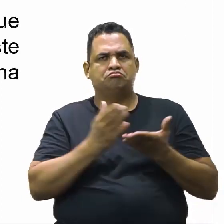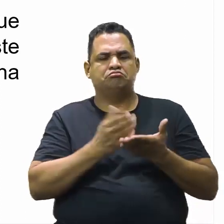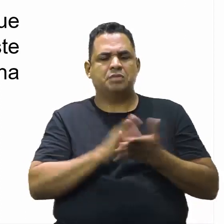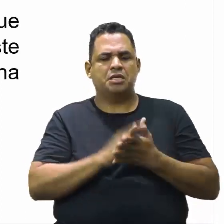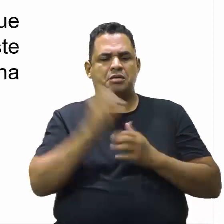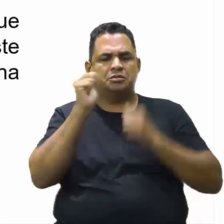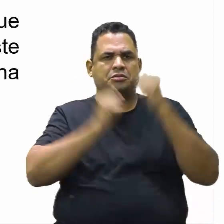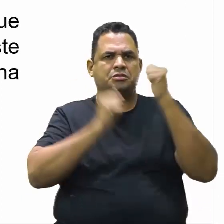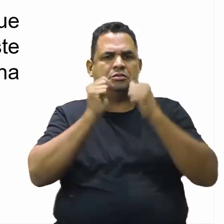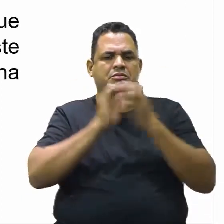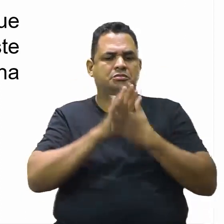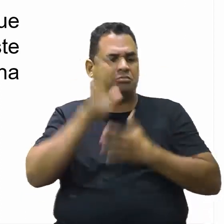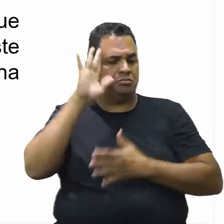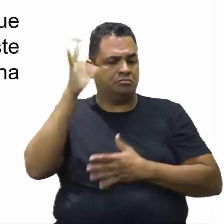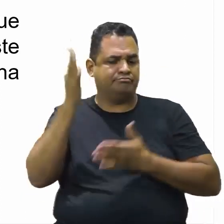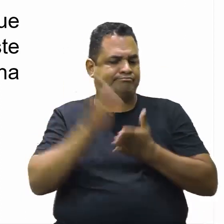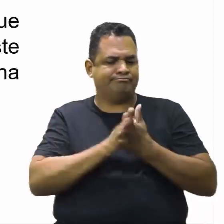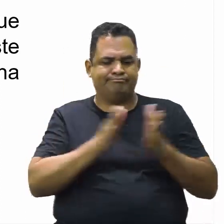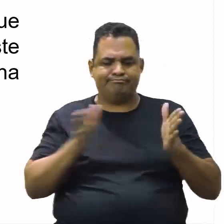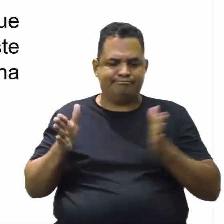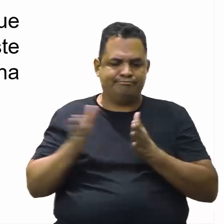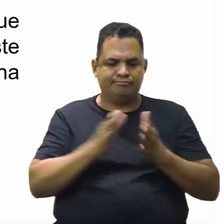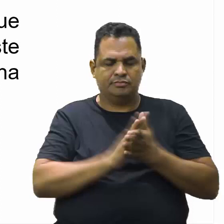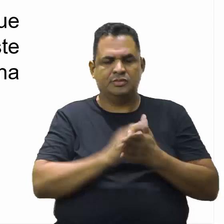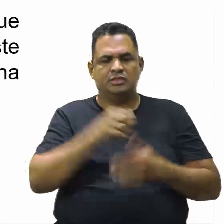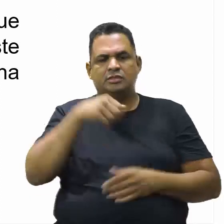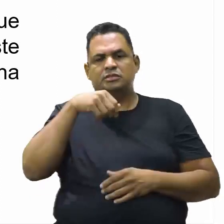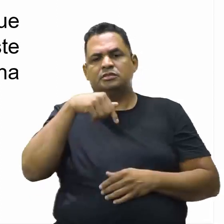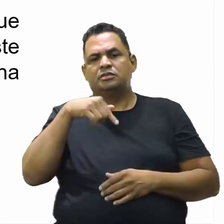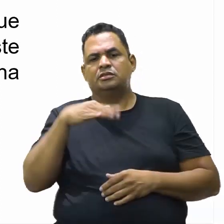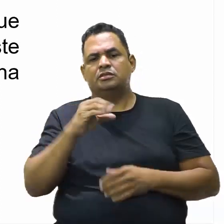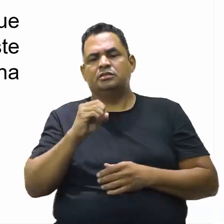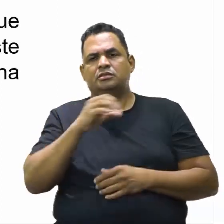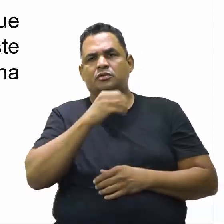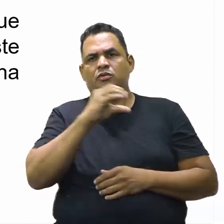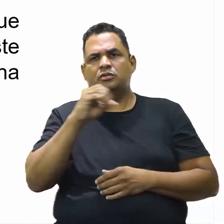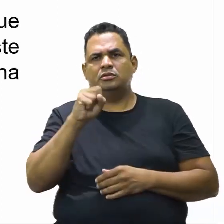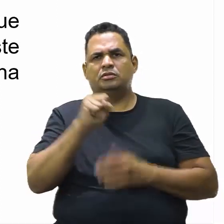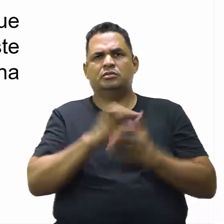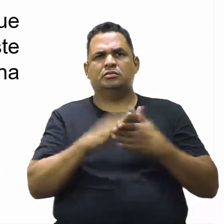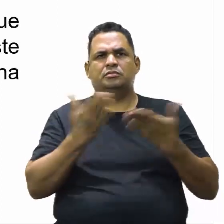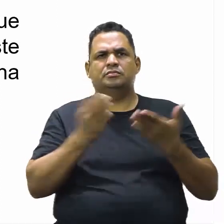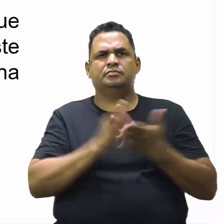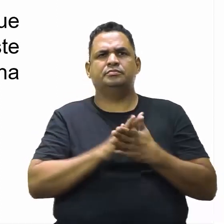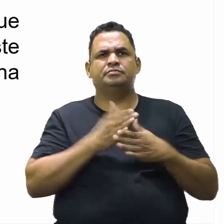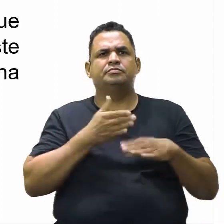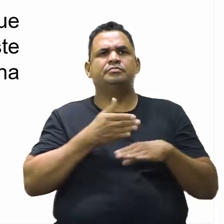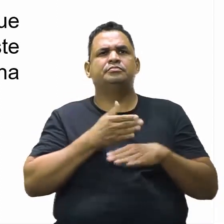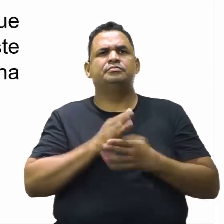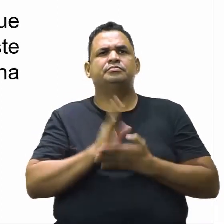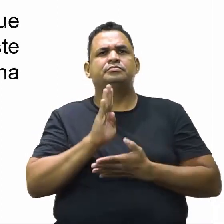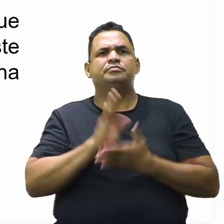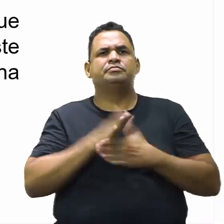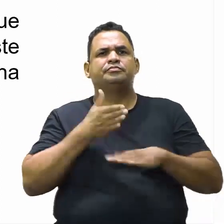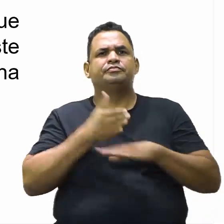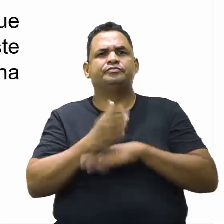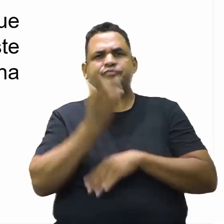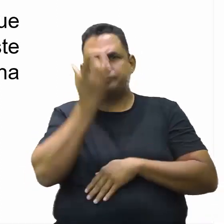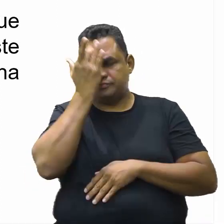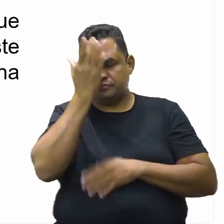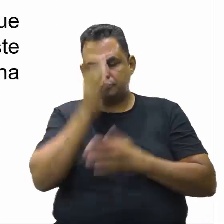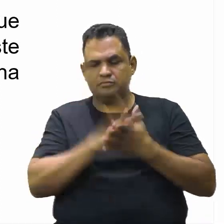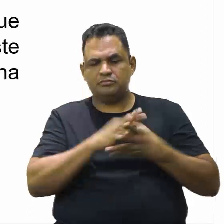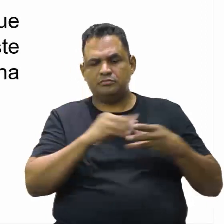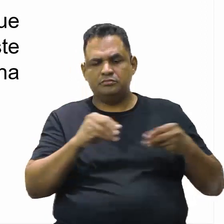industrial. Imagina nesse período lá de 70 e 80. B, pelo acesso fácil à terra,